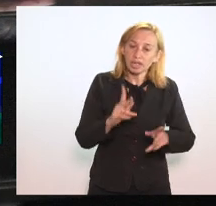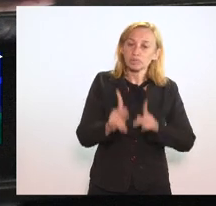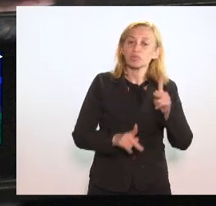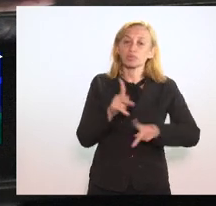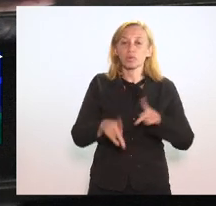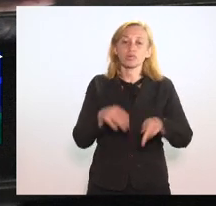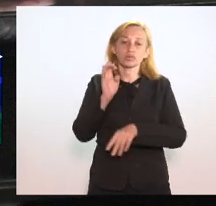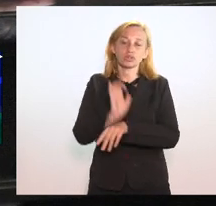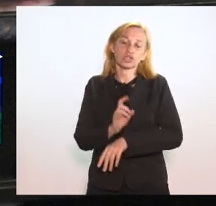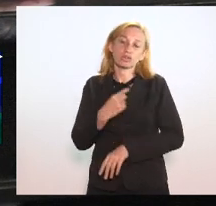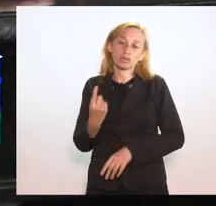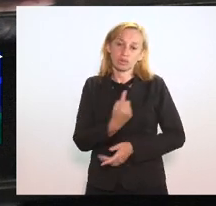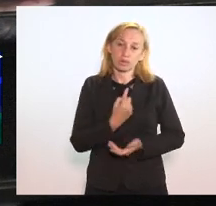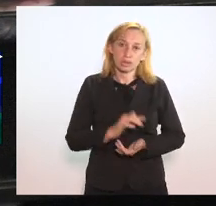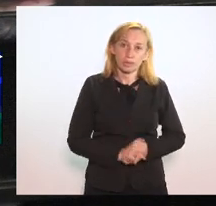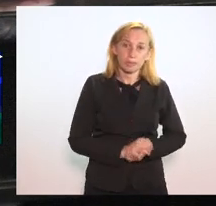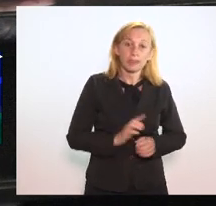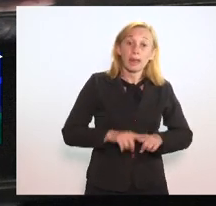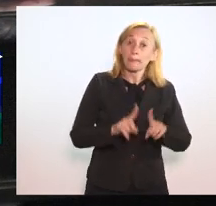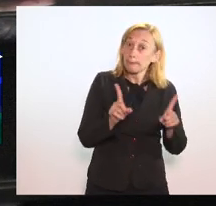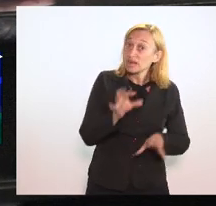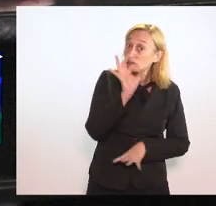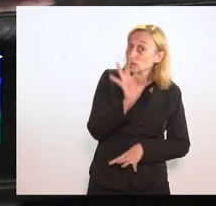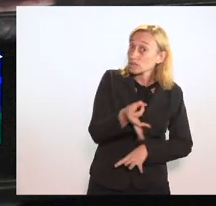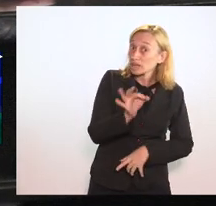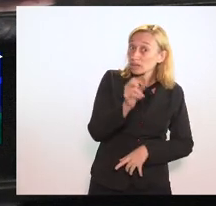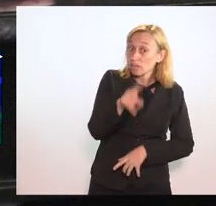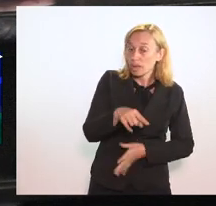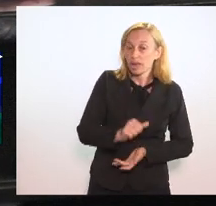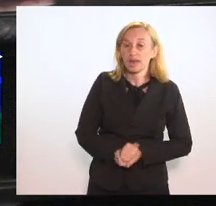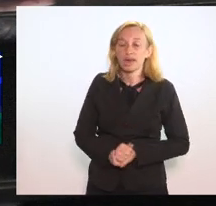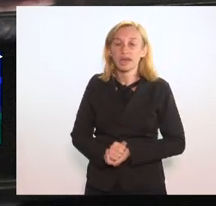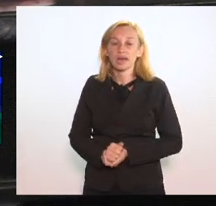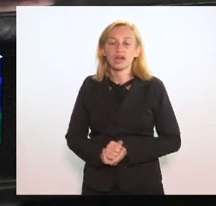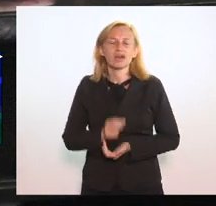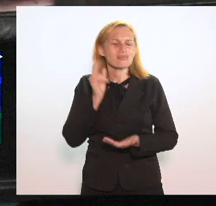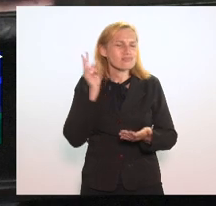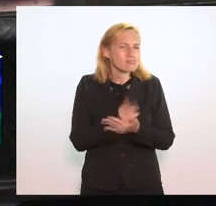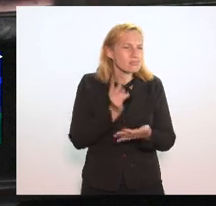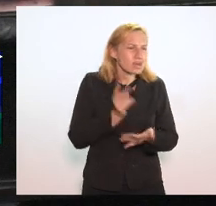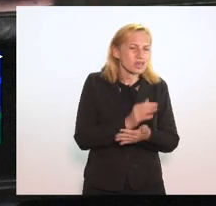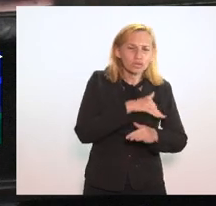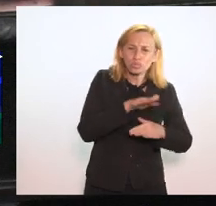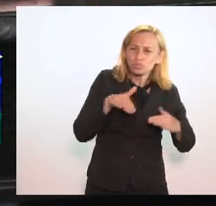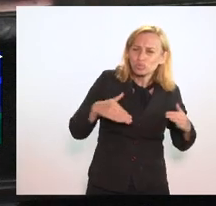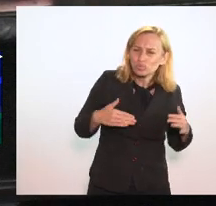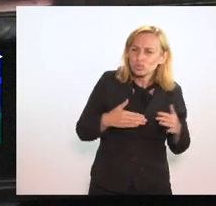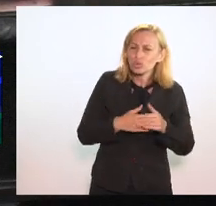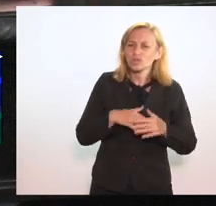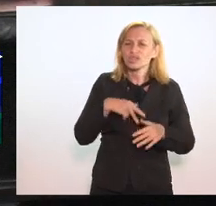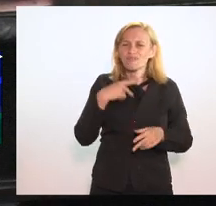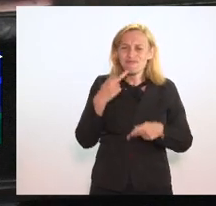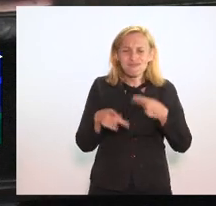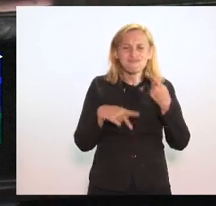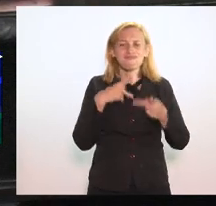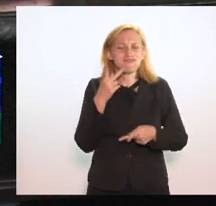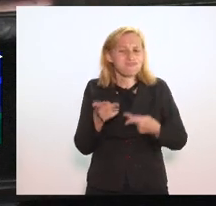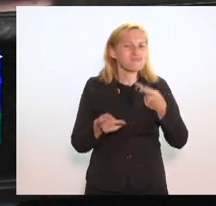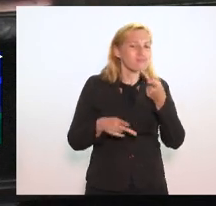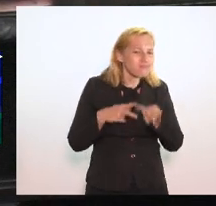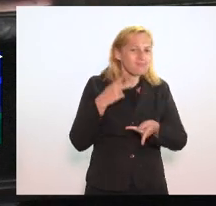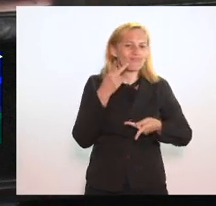do nosso Estado é o fato é que apesar de toda a interlocução e de